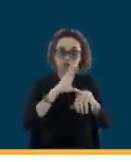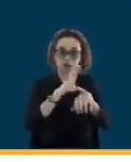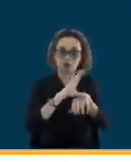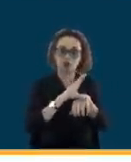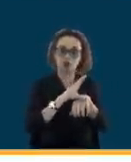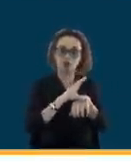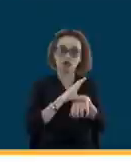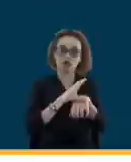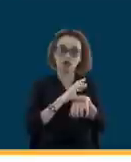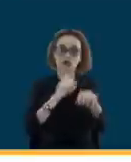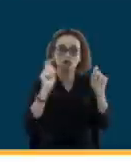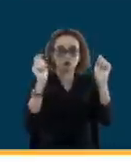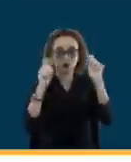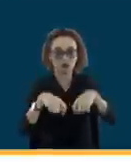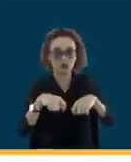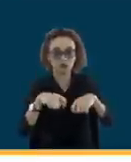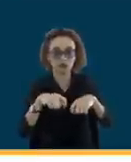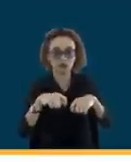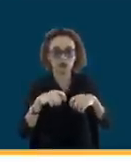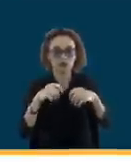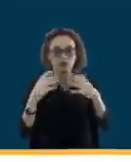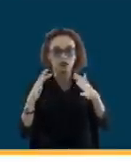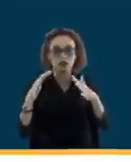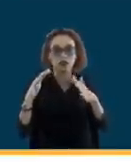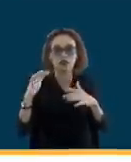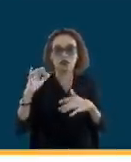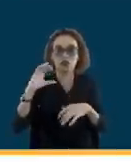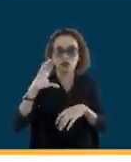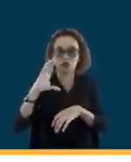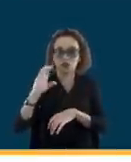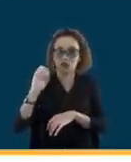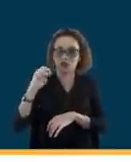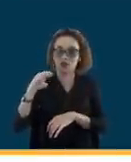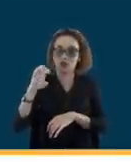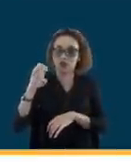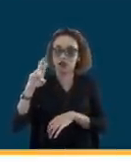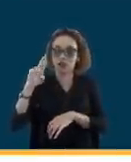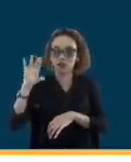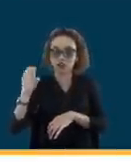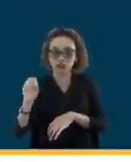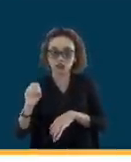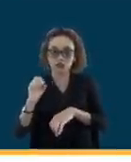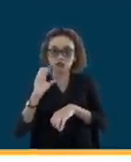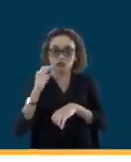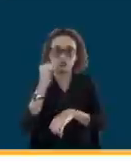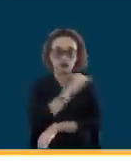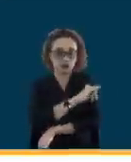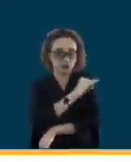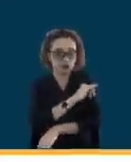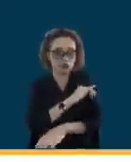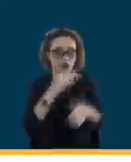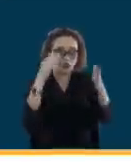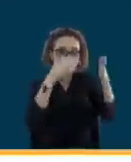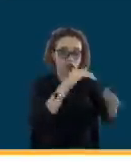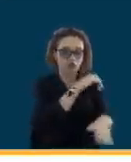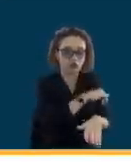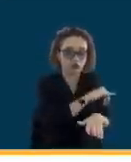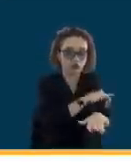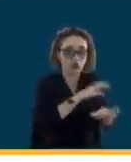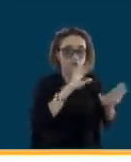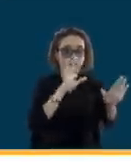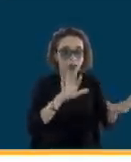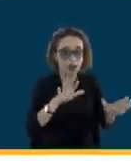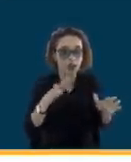foi possível graças à FEComércio do Rio de Janeiro, portanto é um curso voltado para agentes culturais do Estado do Rio, mas nós estamos sendo hoje acompanhados